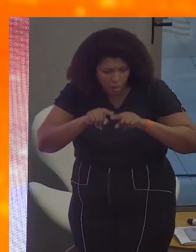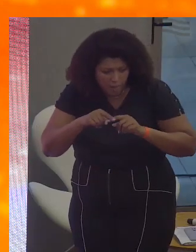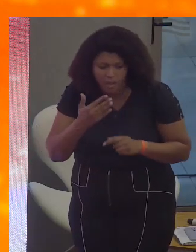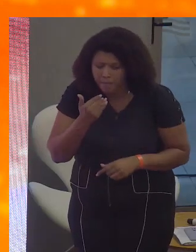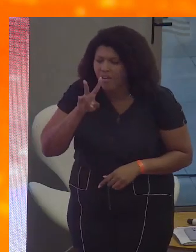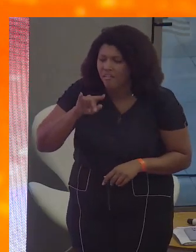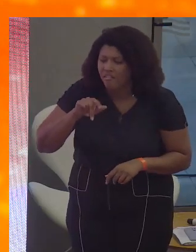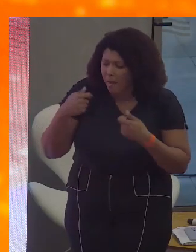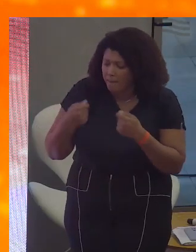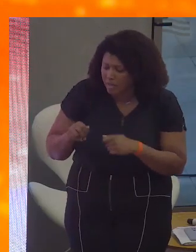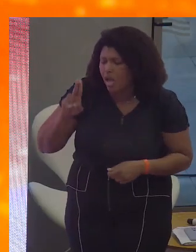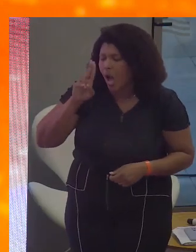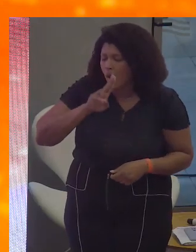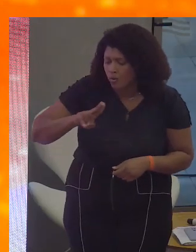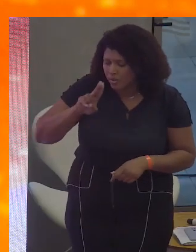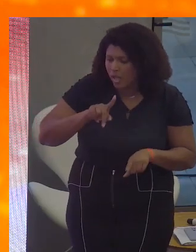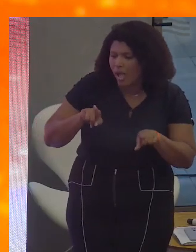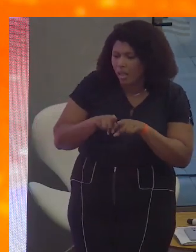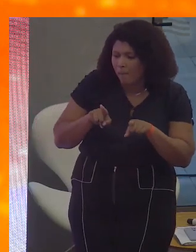valeriana lá numa RDE,